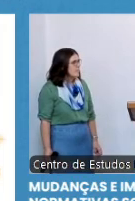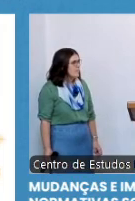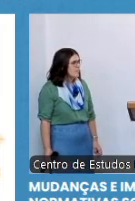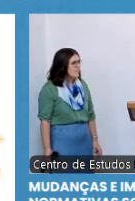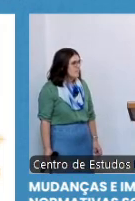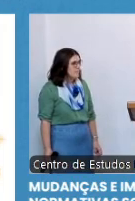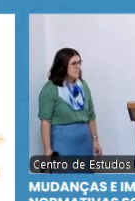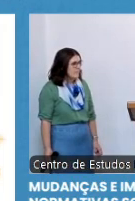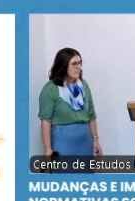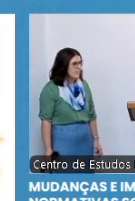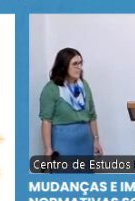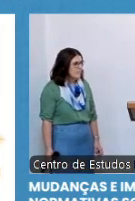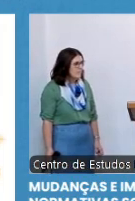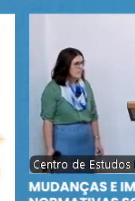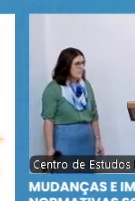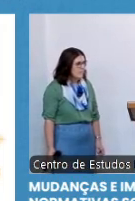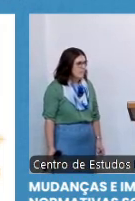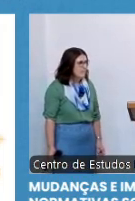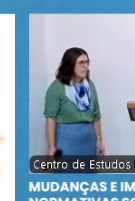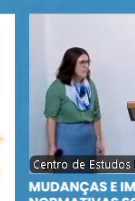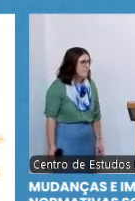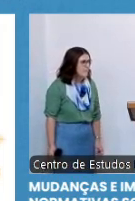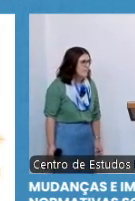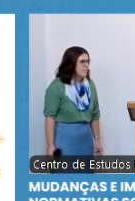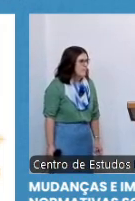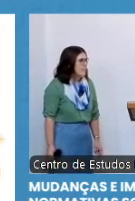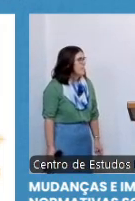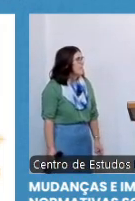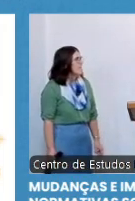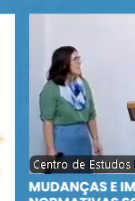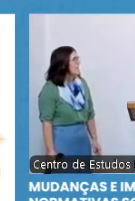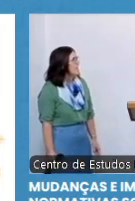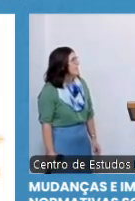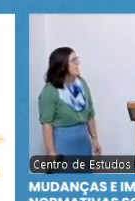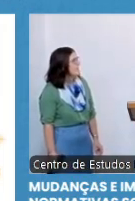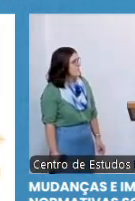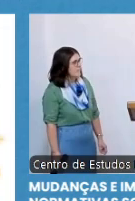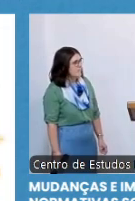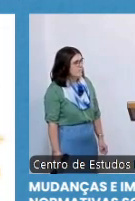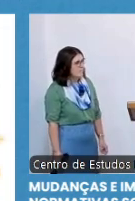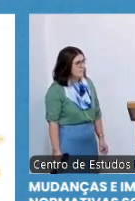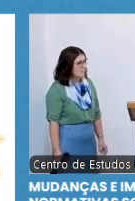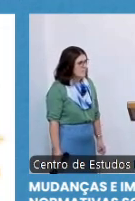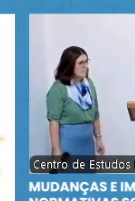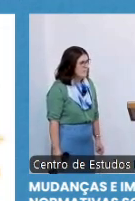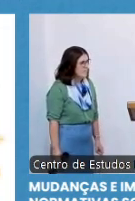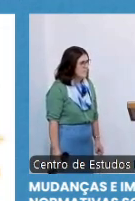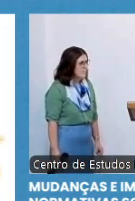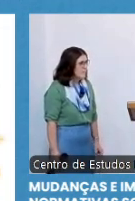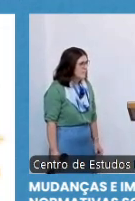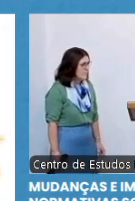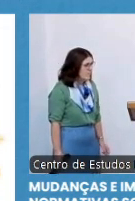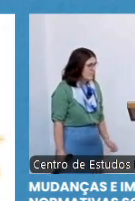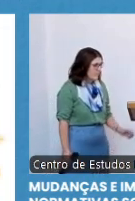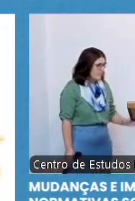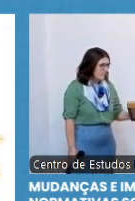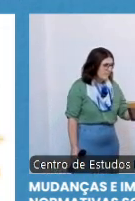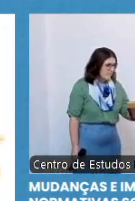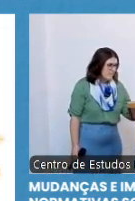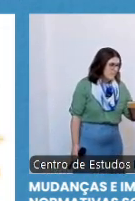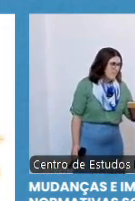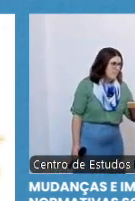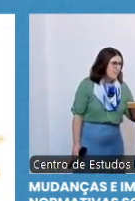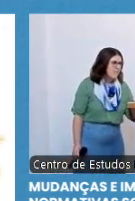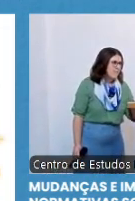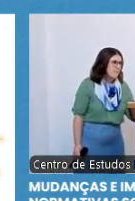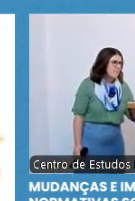Manifesto. E outro, né? Definição, que é claro, aqui também ele traz as boas práticas clínicas, que é um